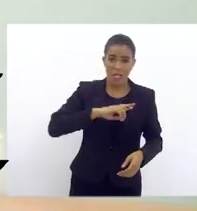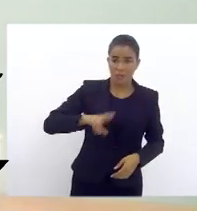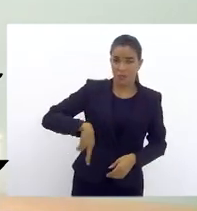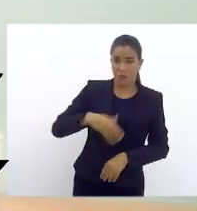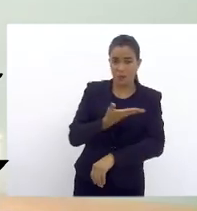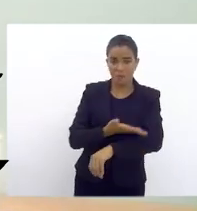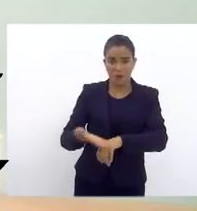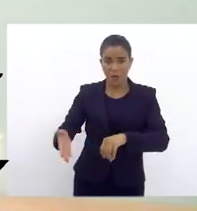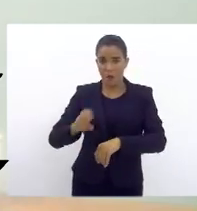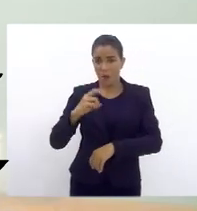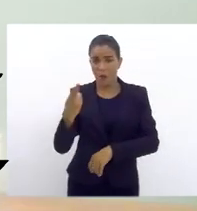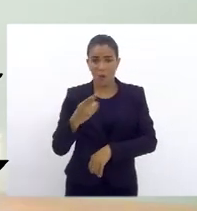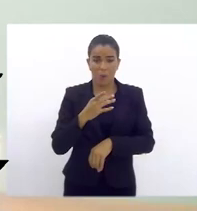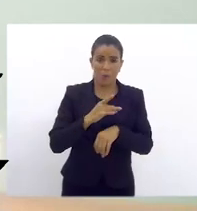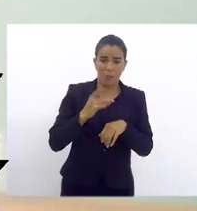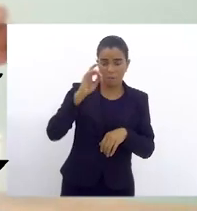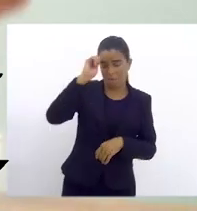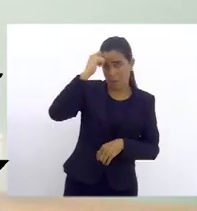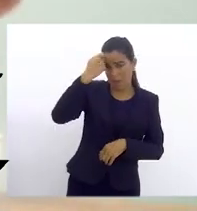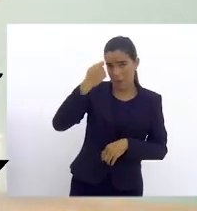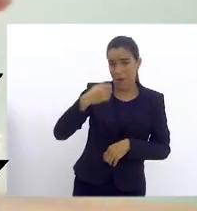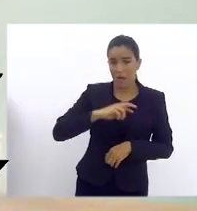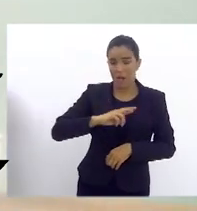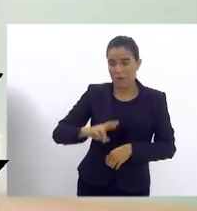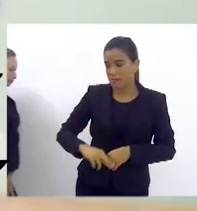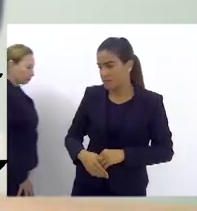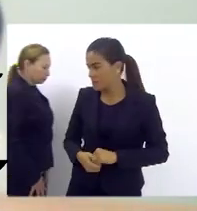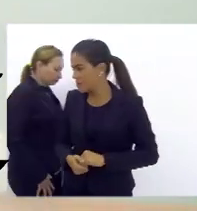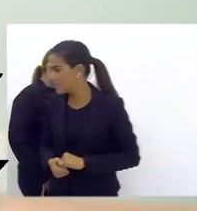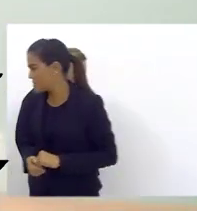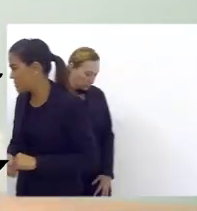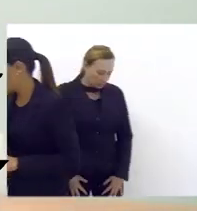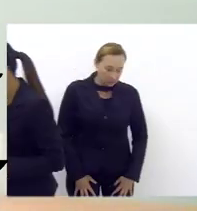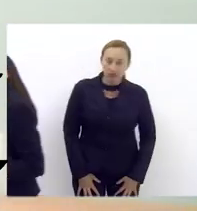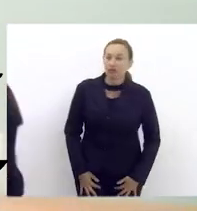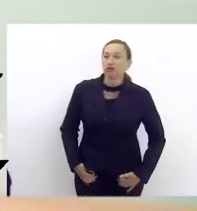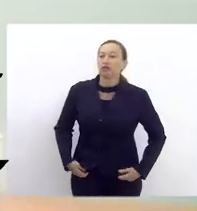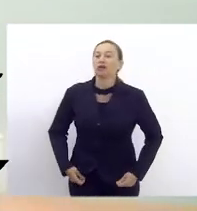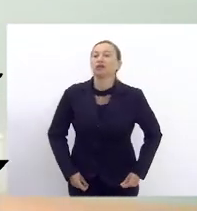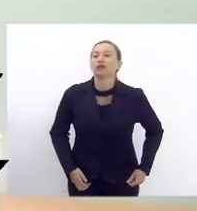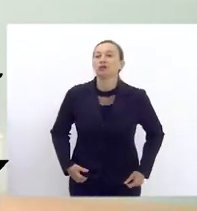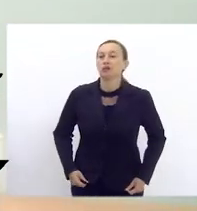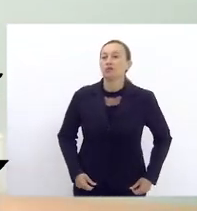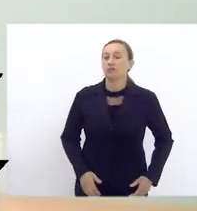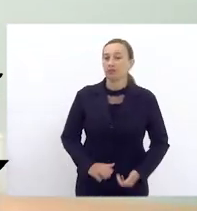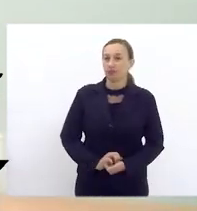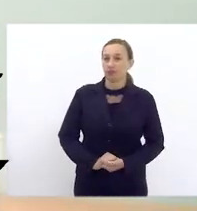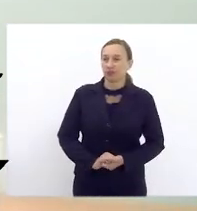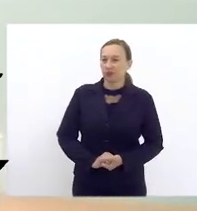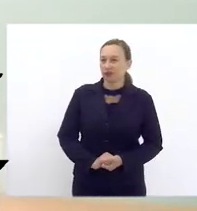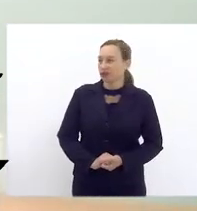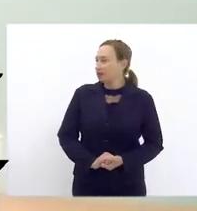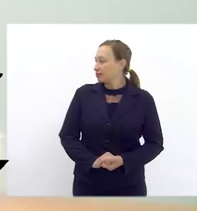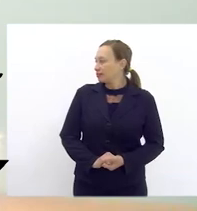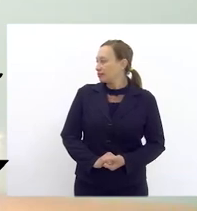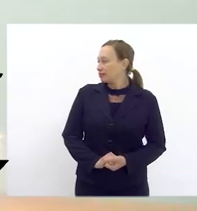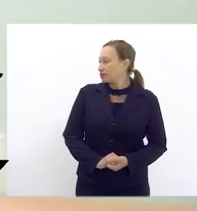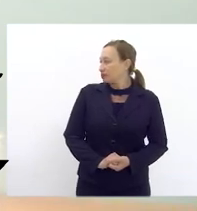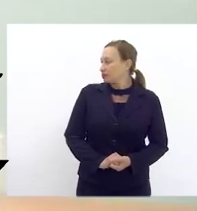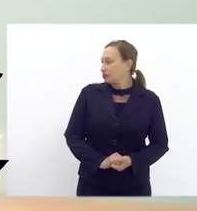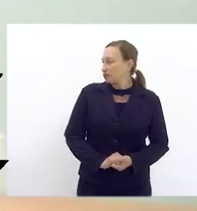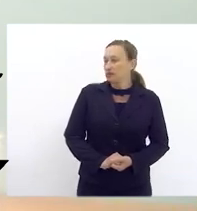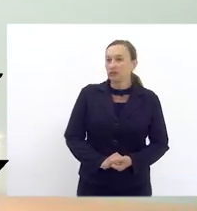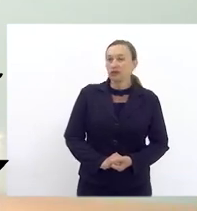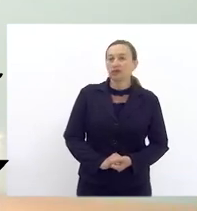ou de preto as religiões de matriz africana é de branco ou de preto As pessoas creem no que elas